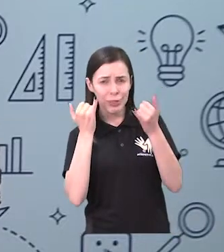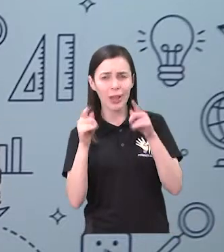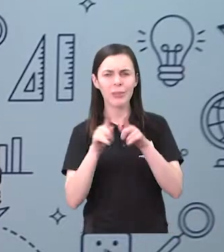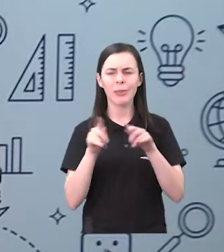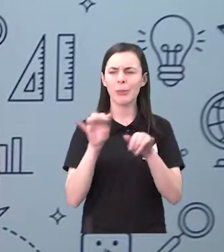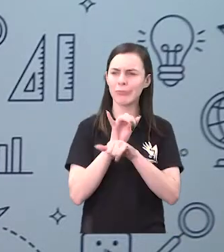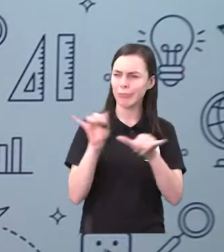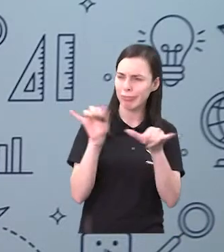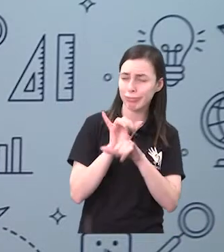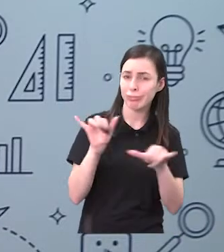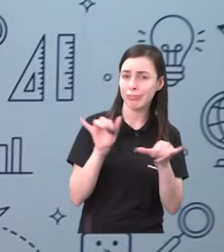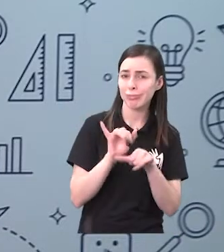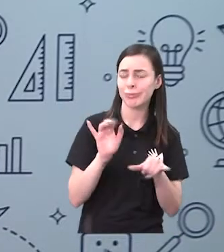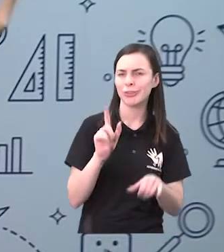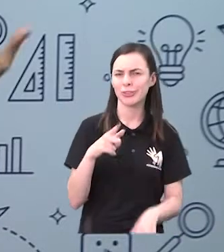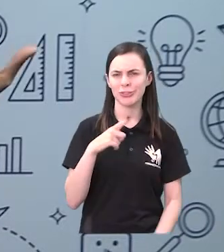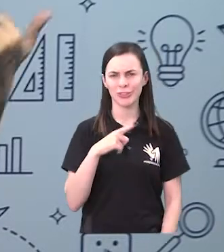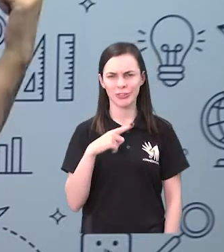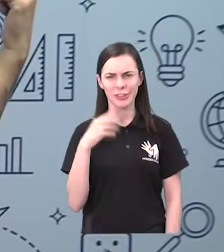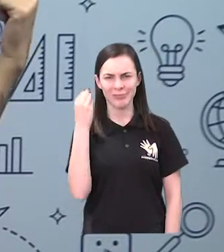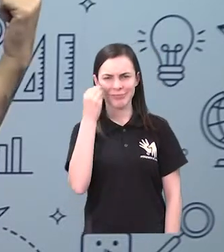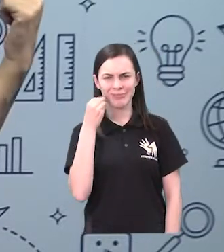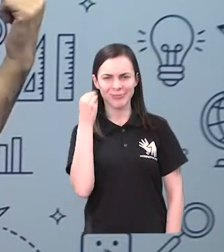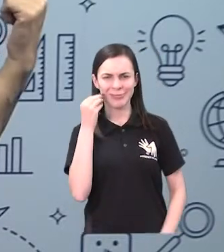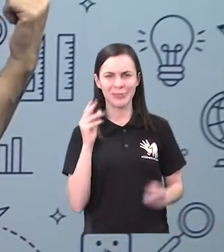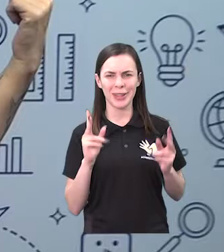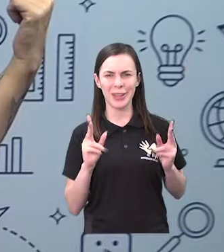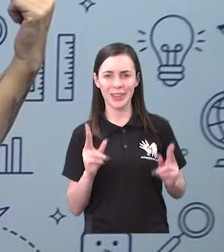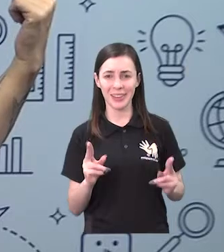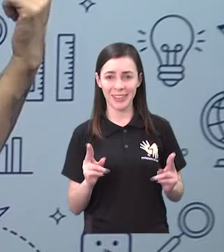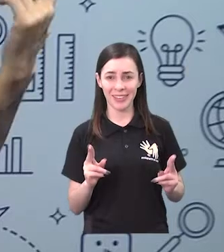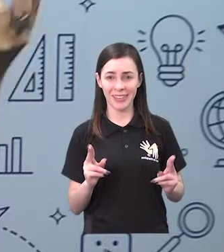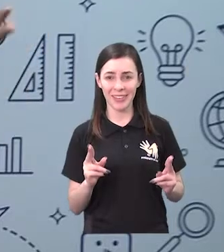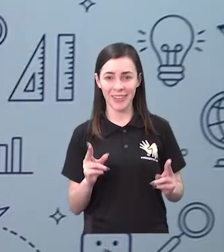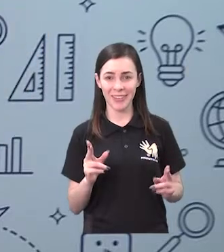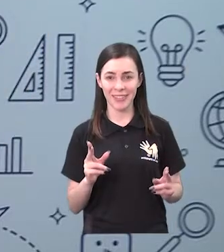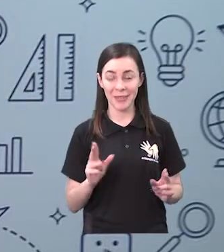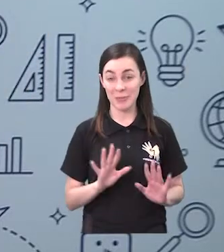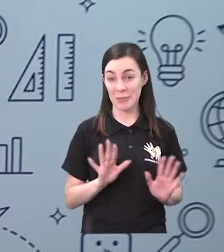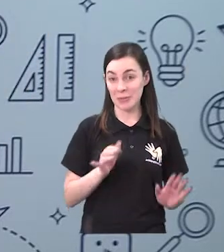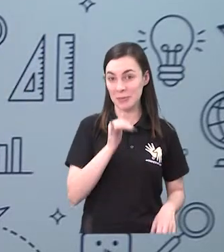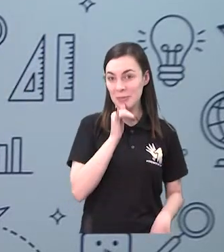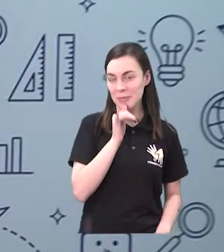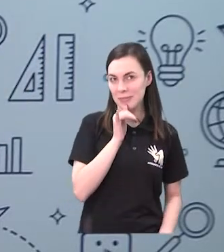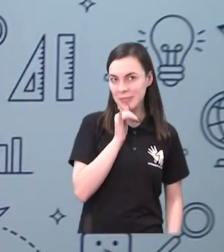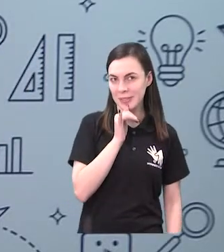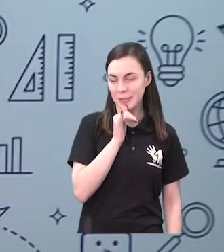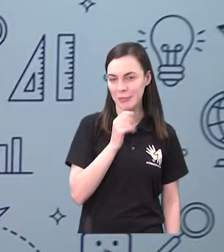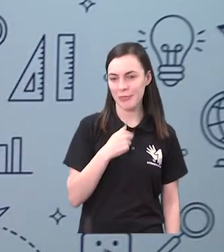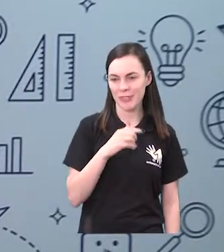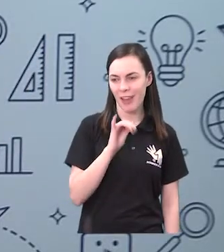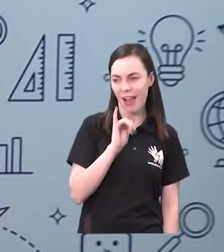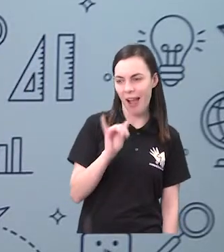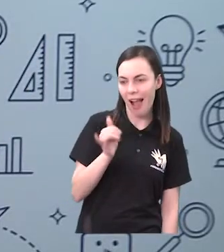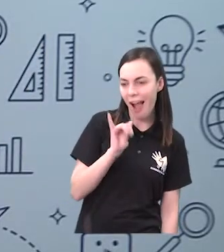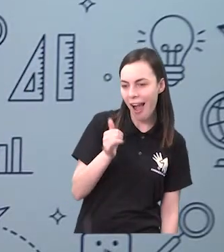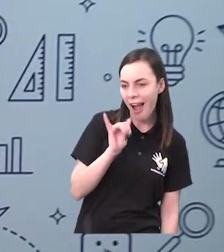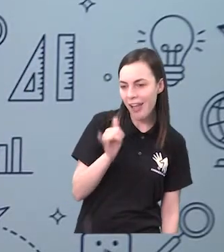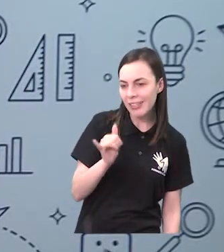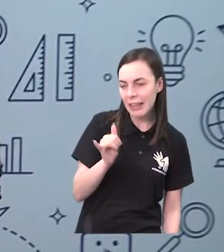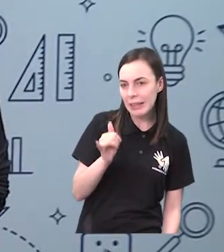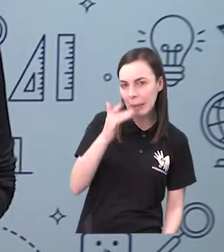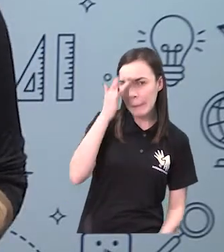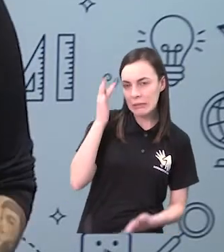Muitas delas pensou numa situação como Aquela Você pode ter vivido os dois lados né pode ter contado